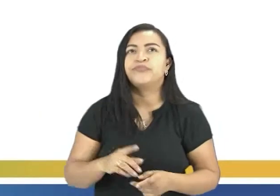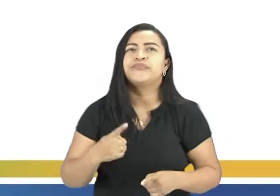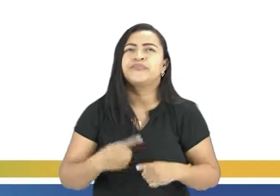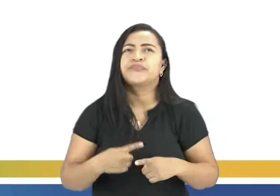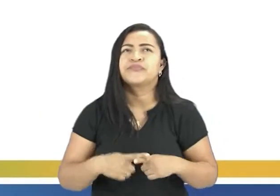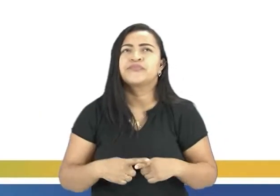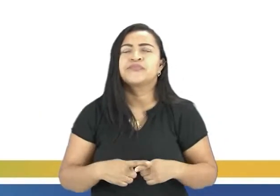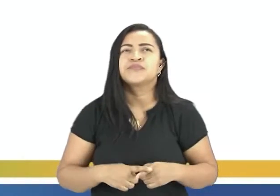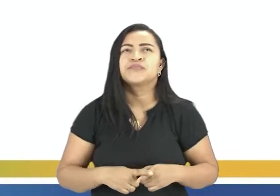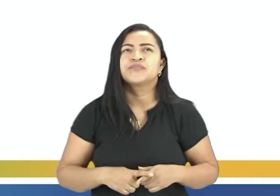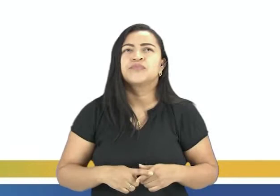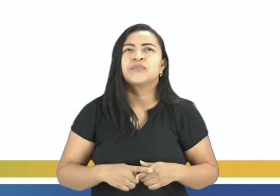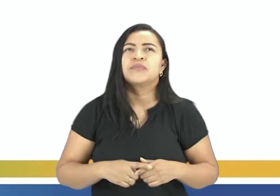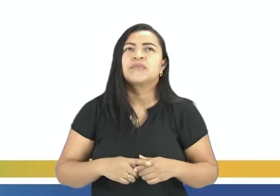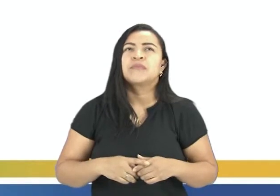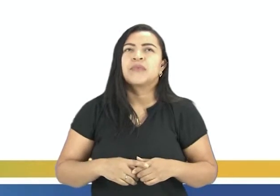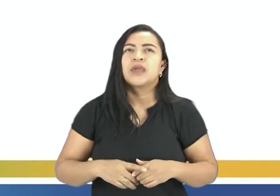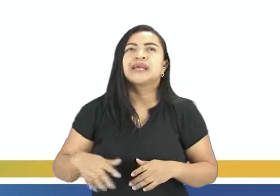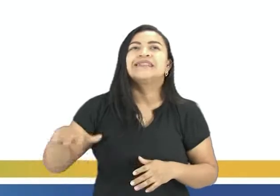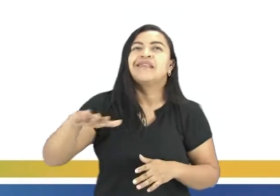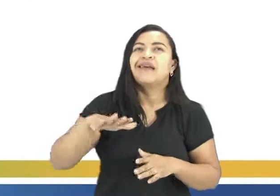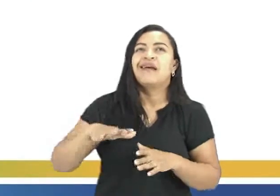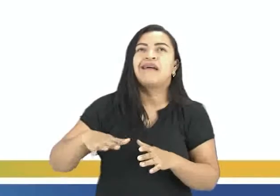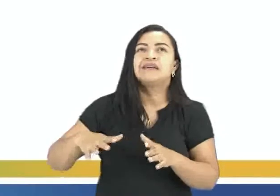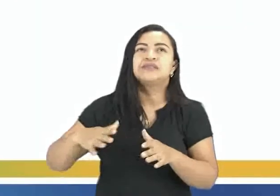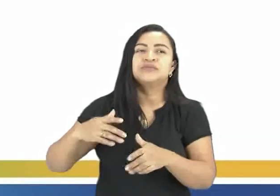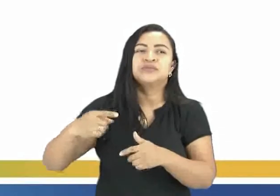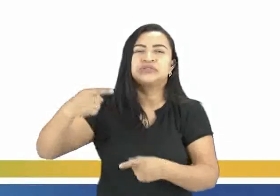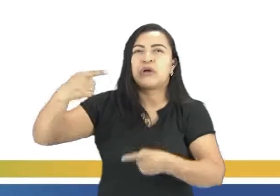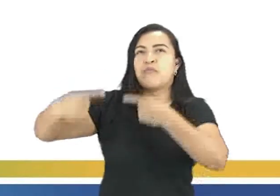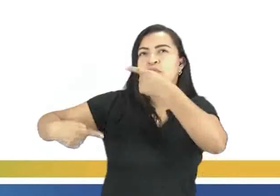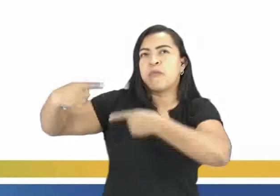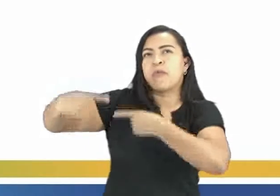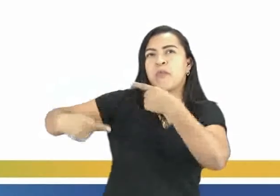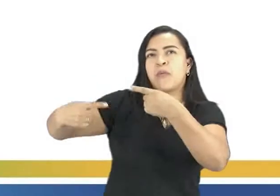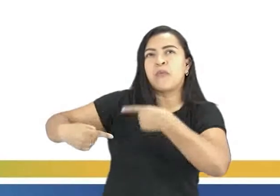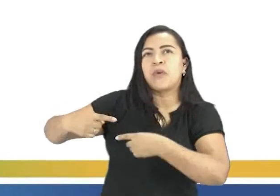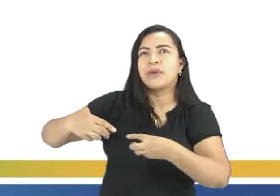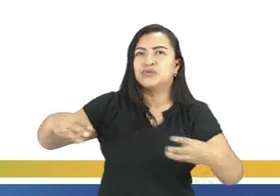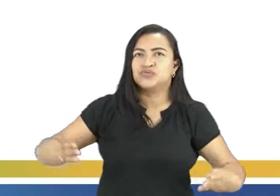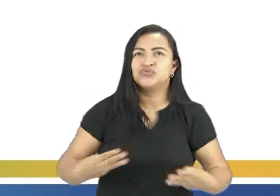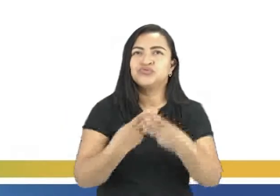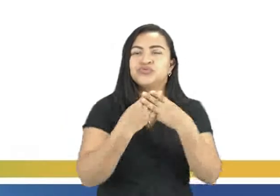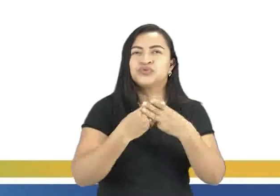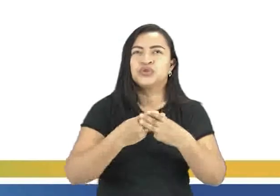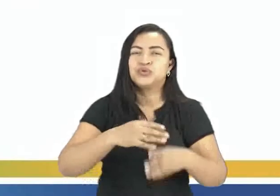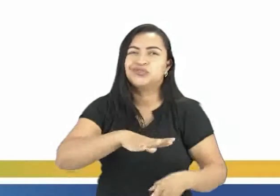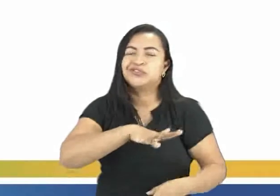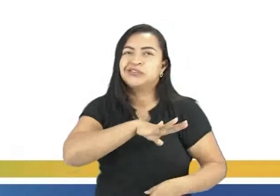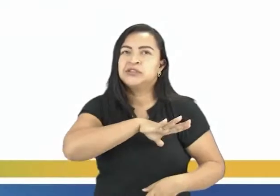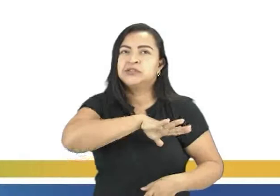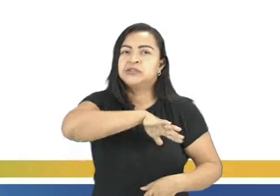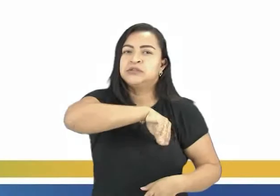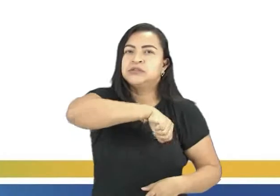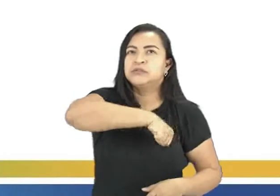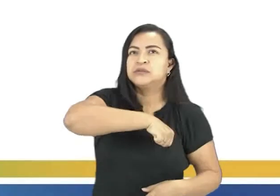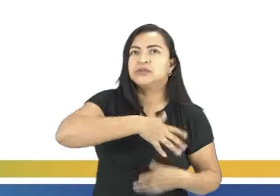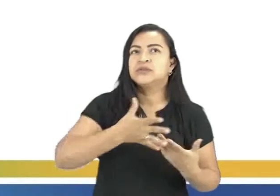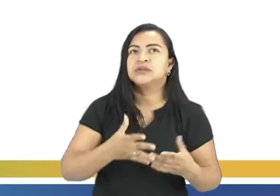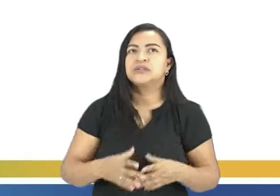Na esteira da discórdia entre judeus e palestinos, nos territórios por eles disputados, está o movimento